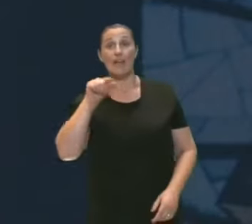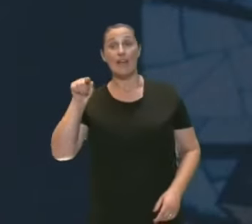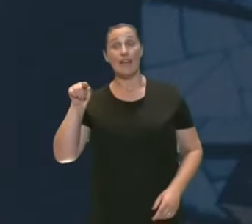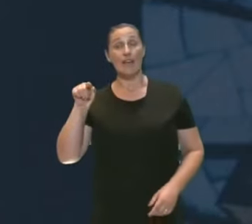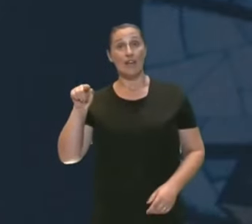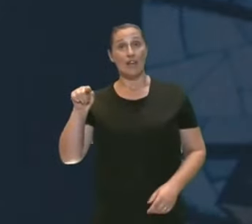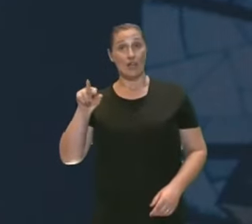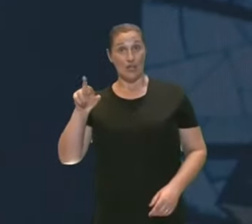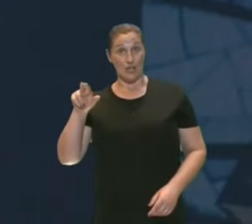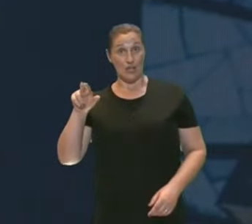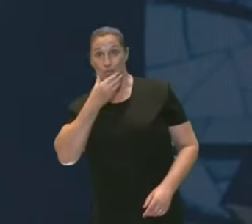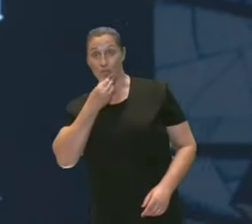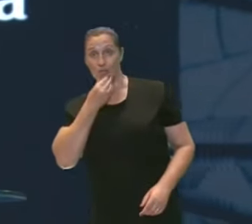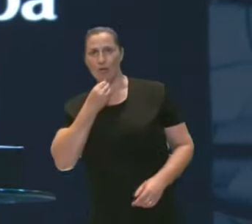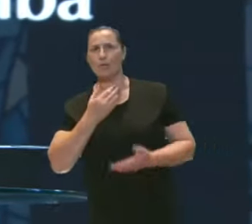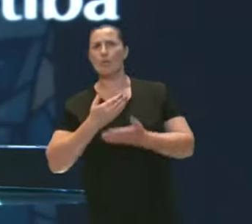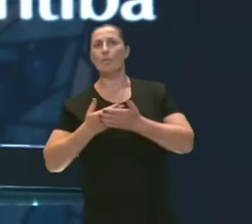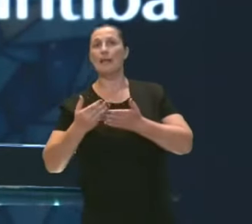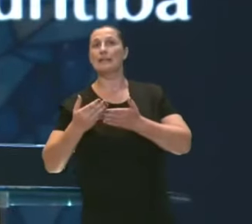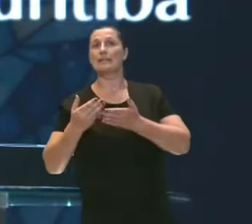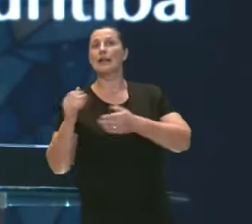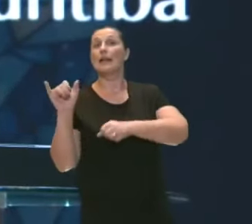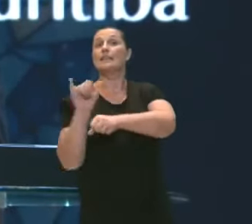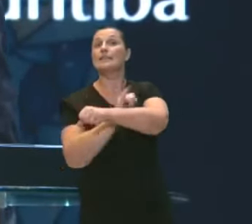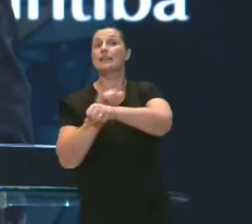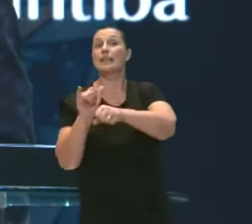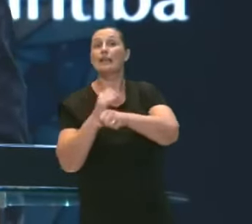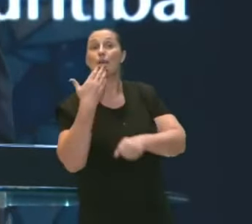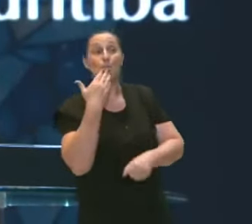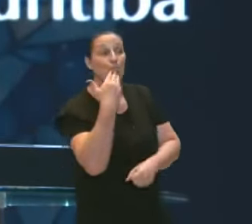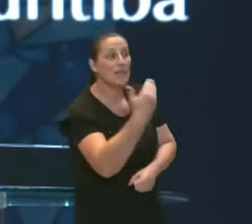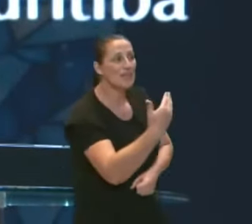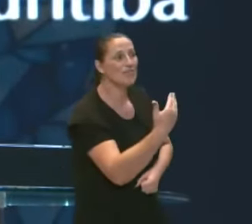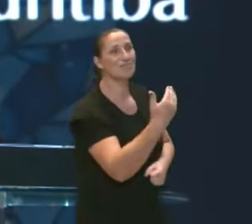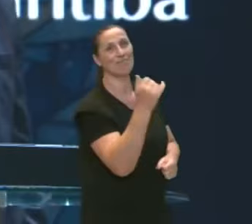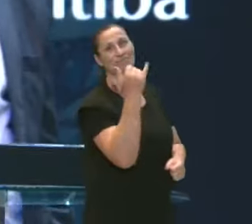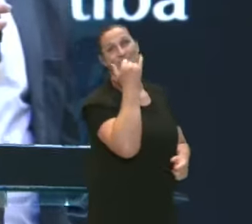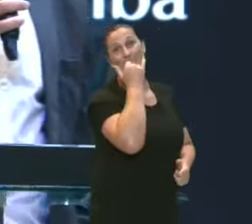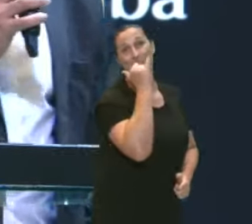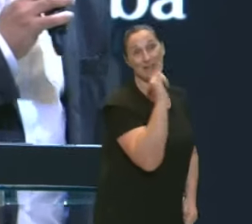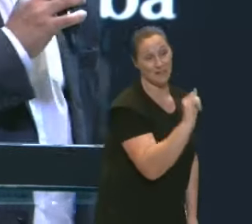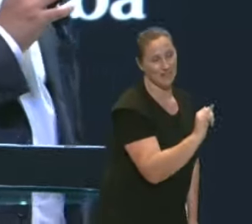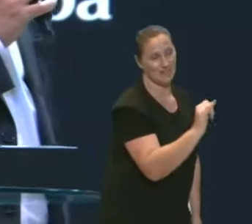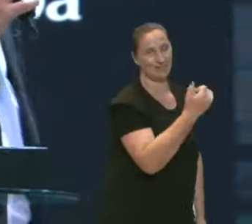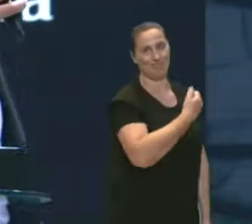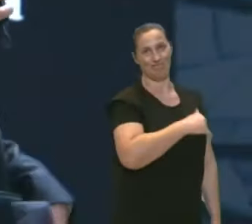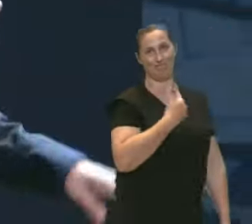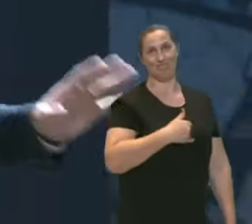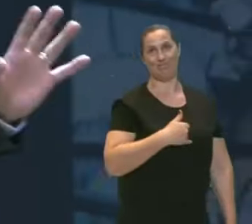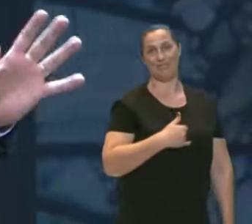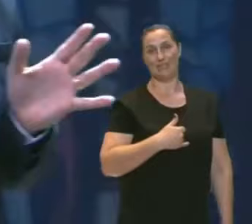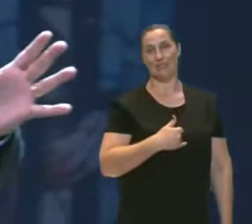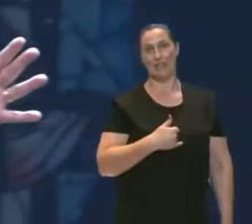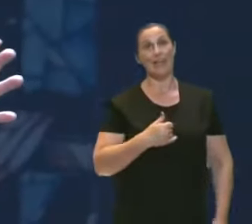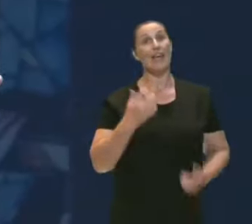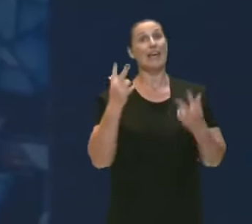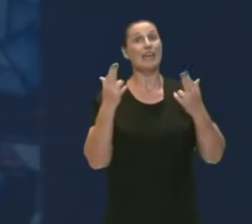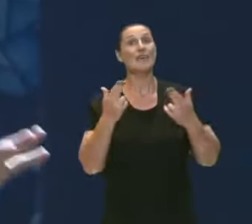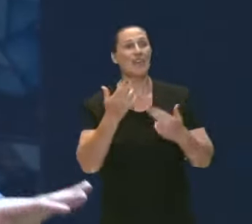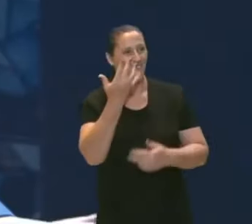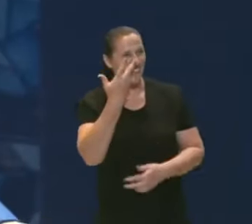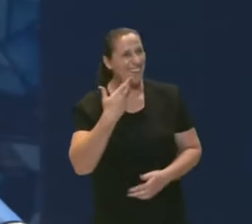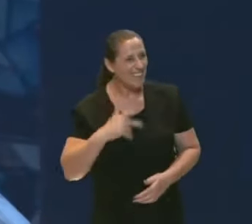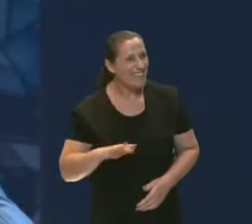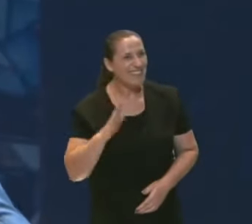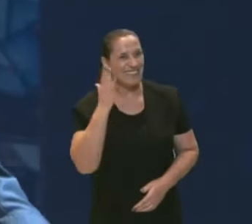pedir perdão. Você já viu criança, quando faz uma coisa errada, fica pensando numa estratégia?